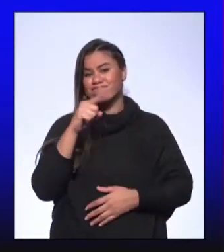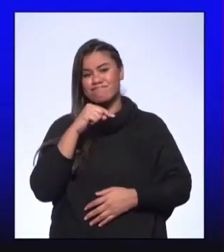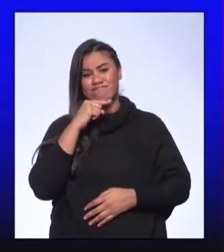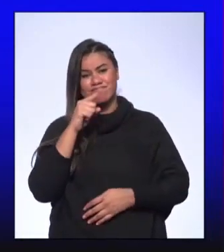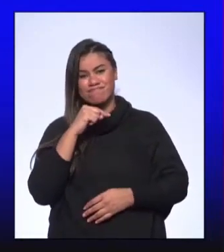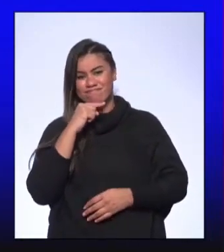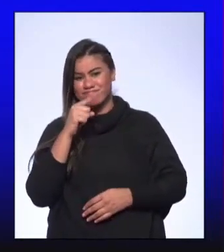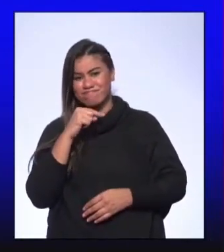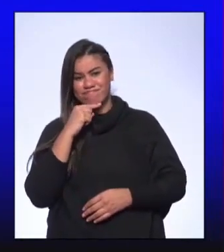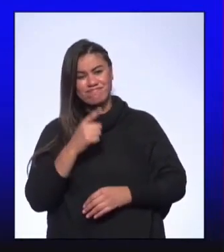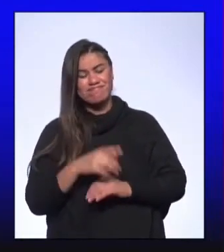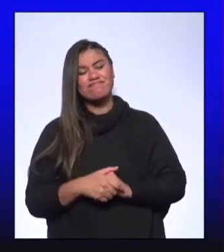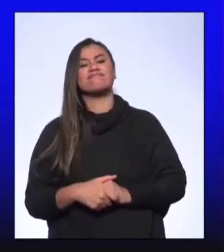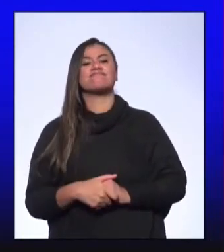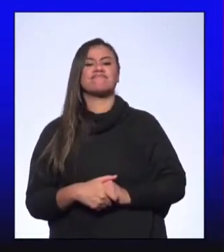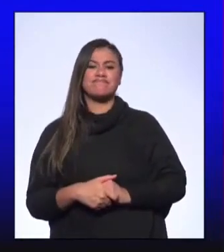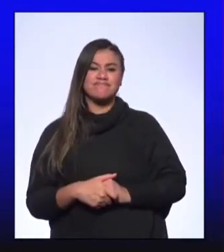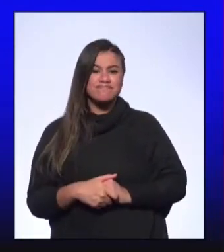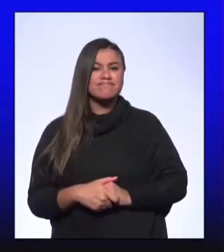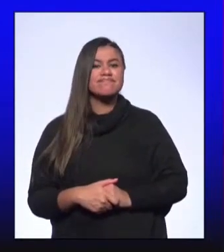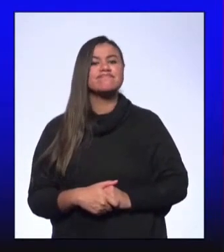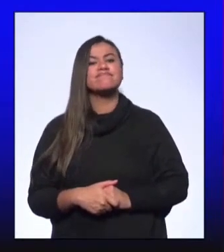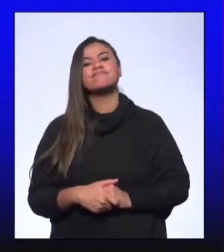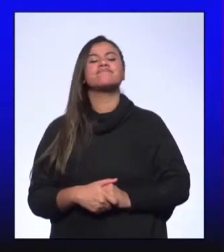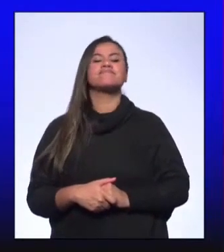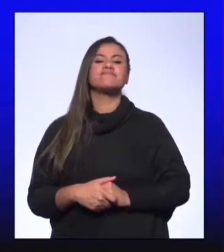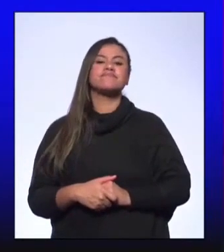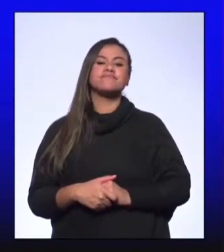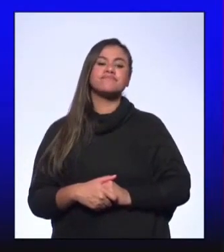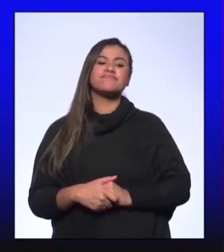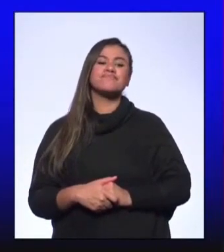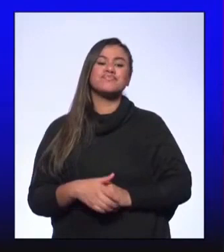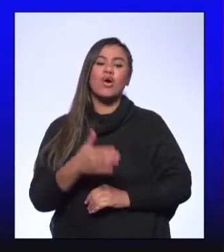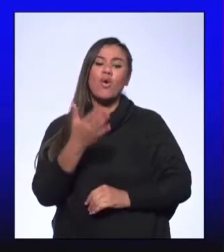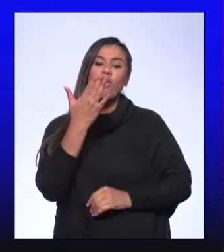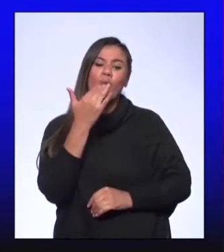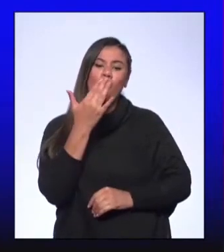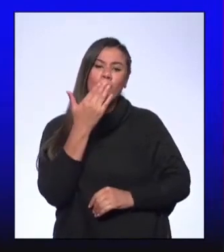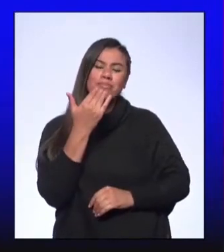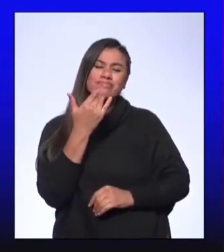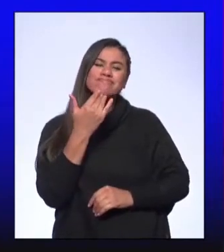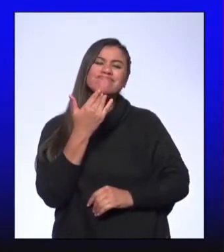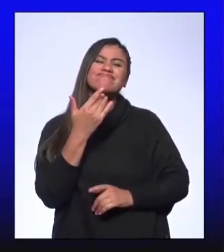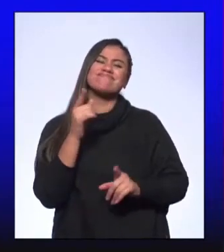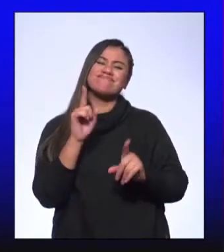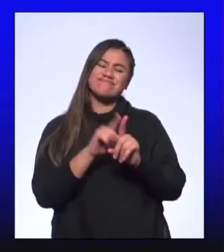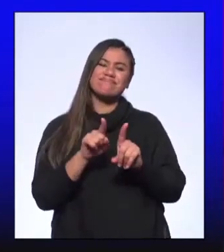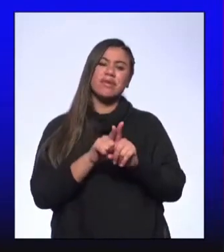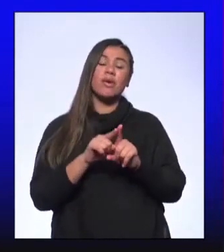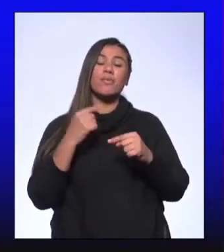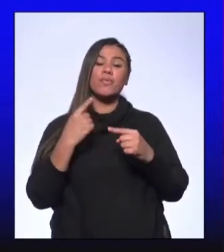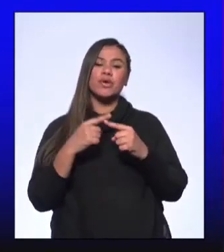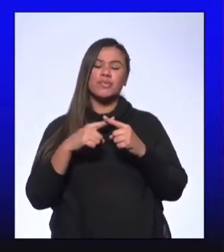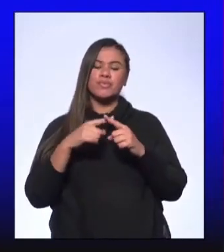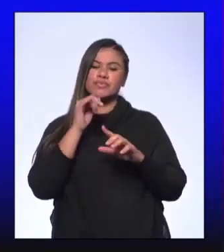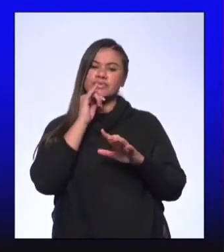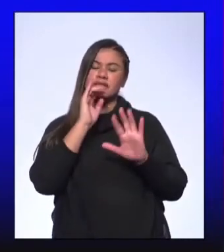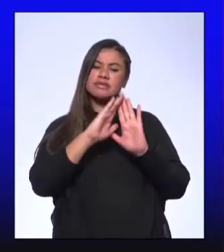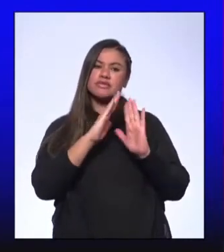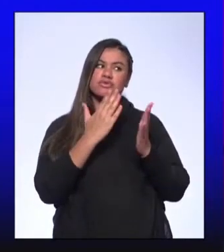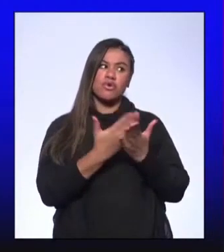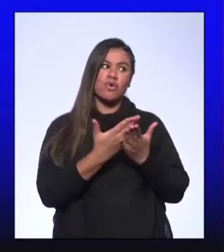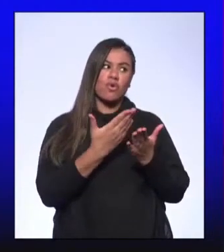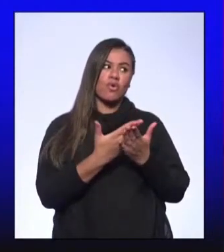elas voltarem ao seu funcionamento. Prejuízo nutricional. Uma coisa é eu falar das